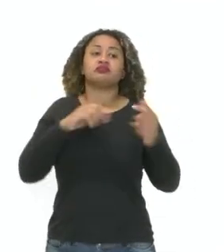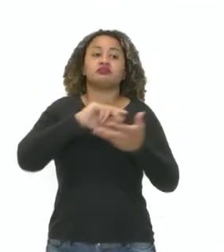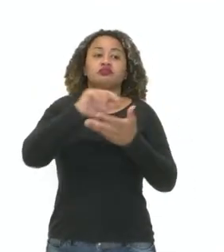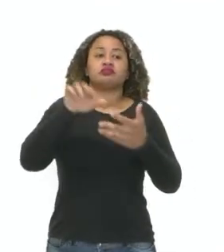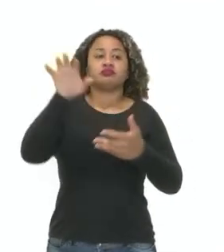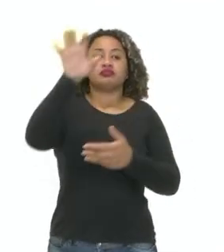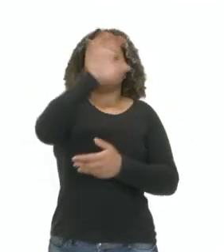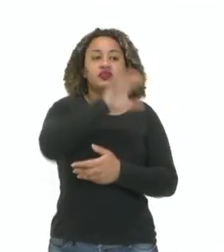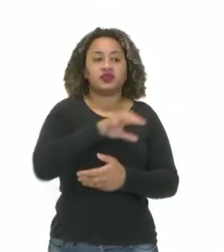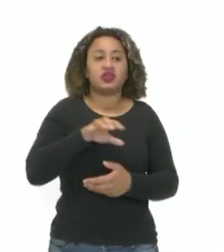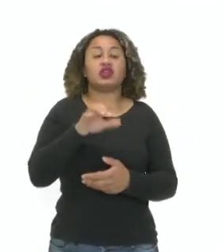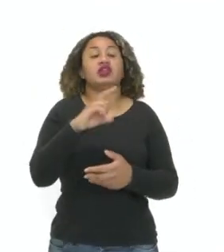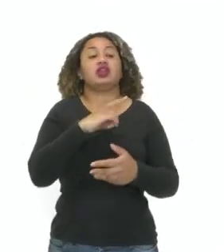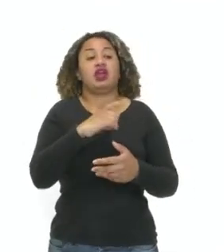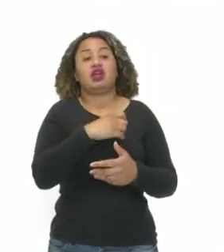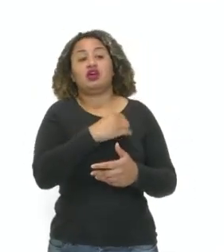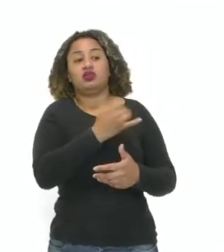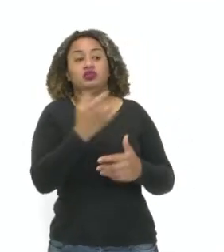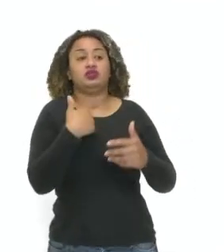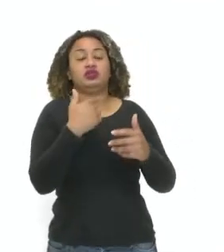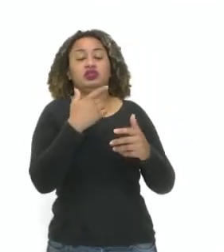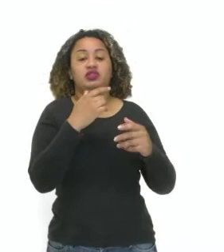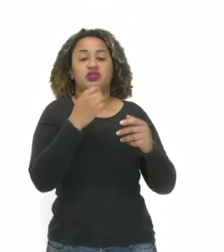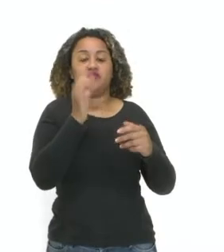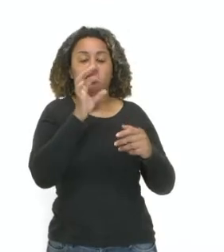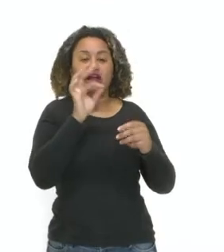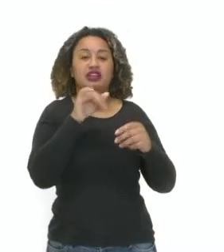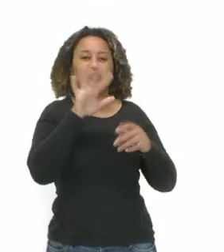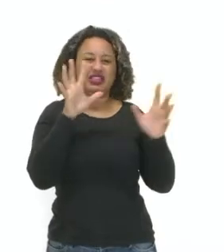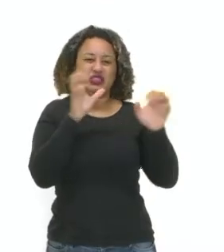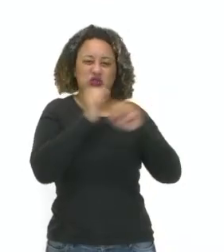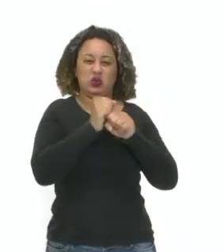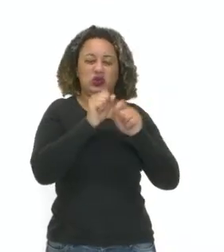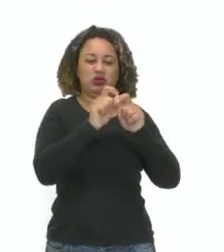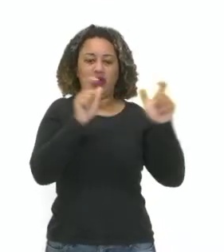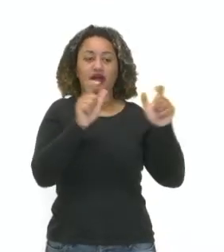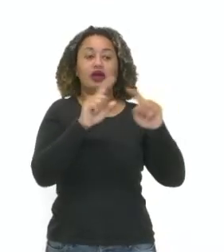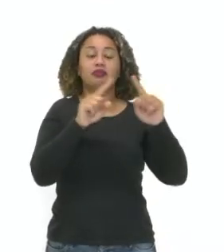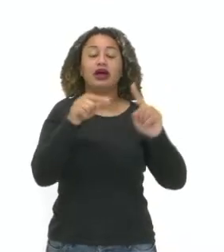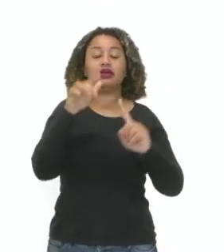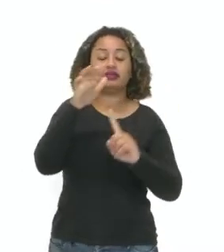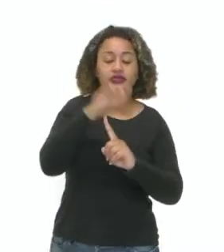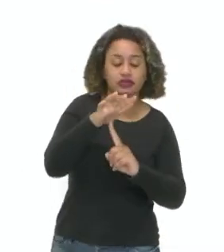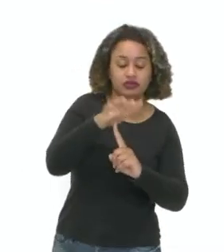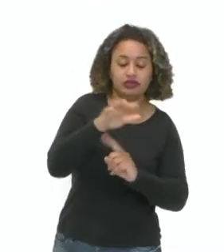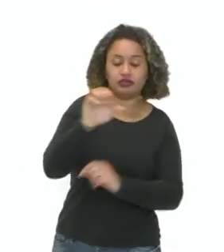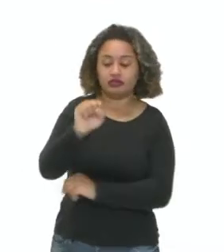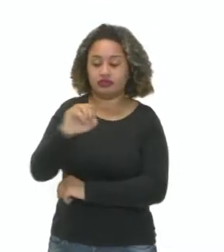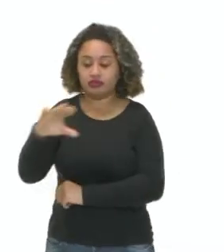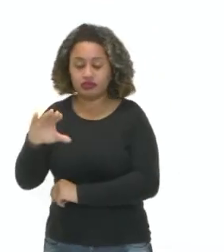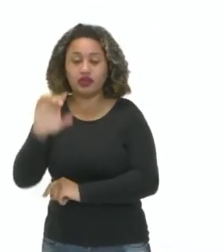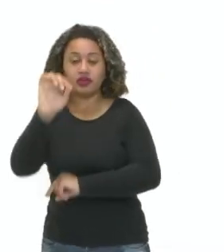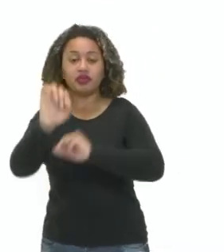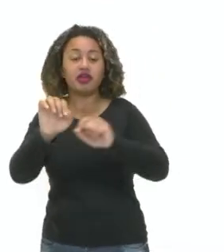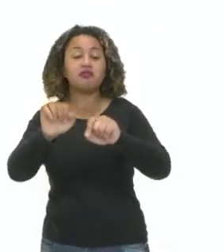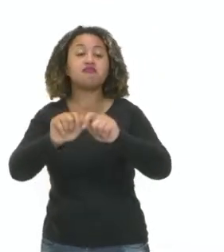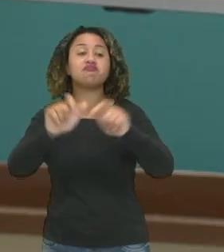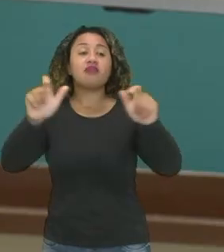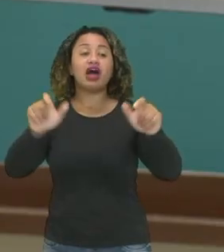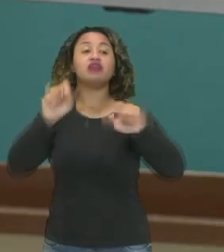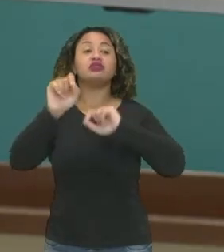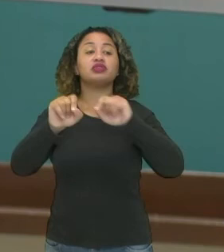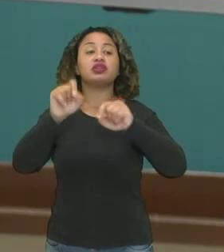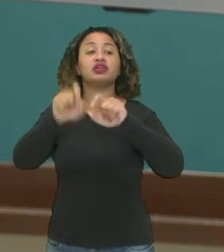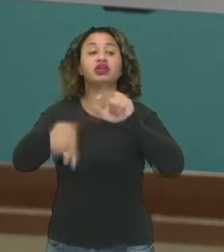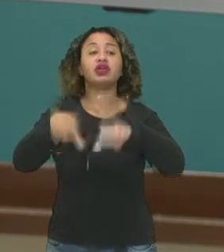estão verde maior, uma intensidade maior do plantio de eucalipto, mas no Paraná e Santa Catarina predomina o pinus.